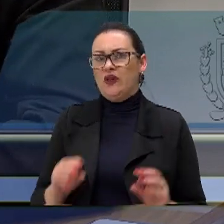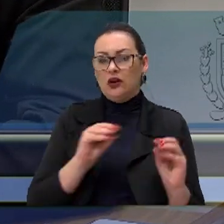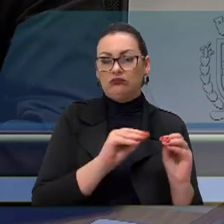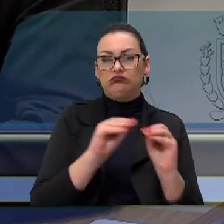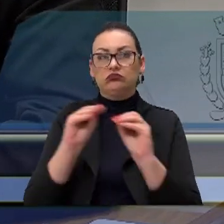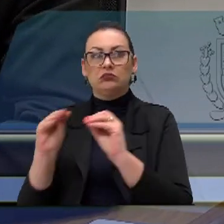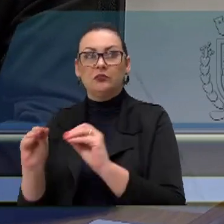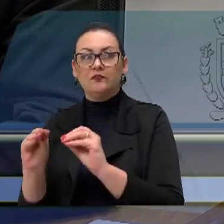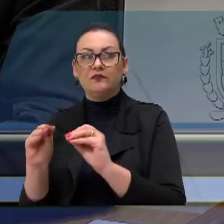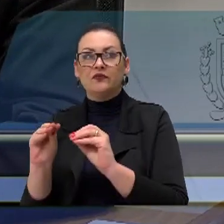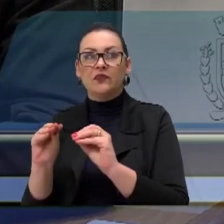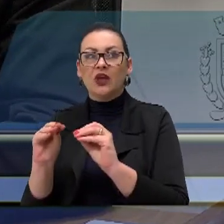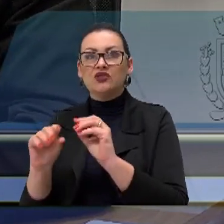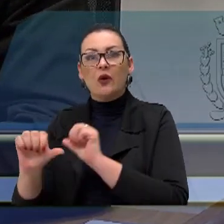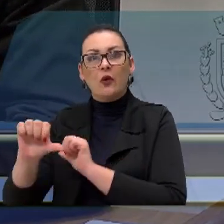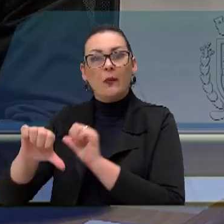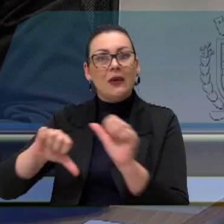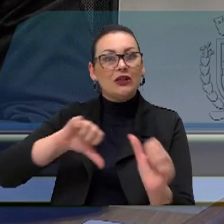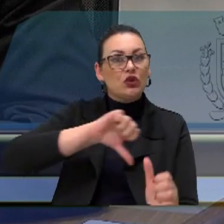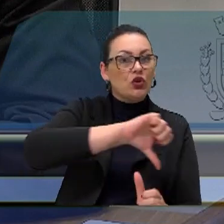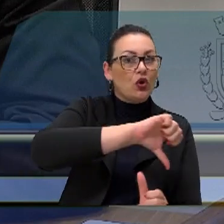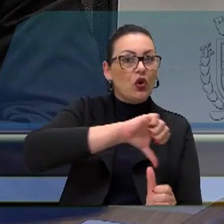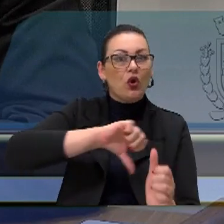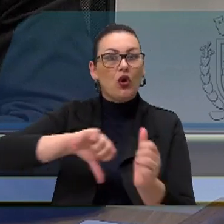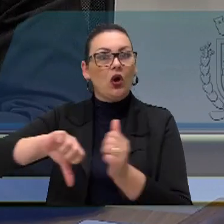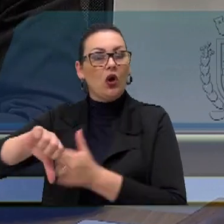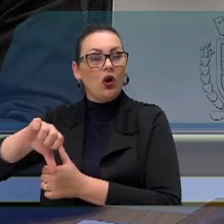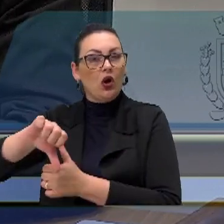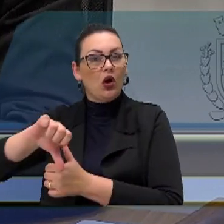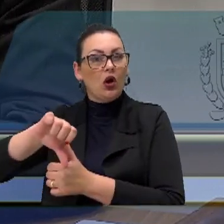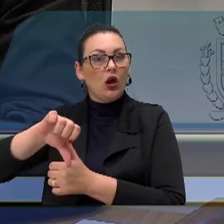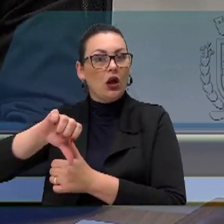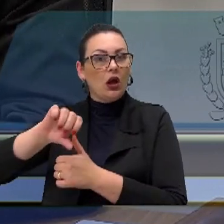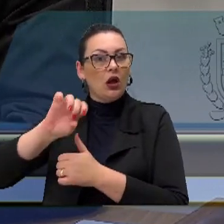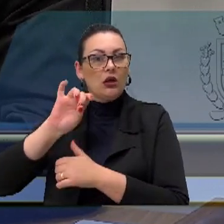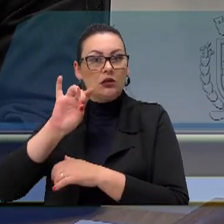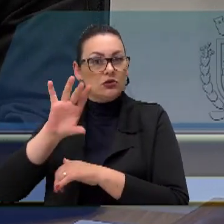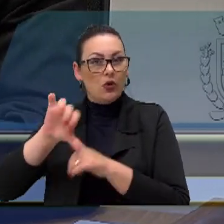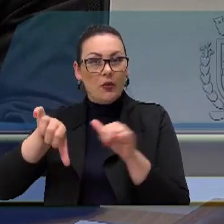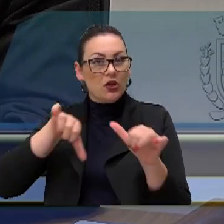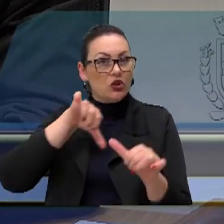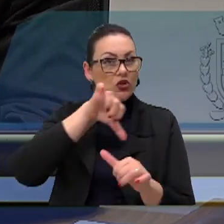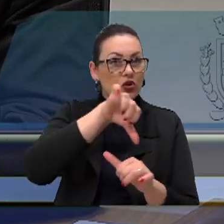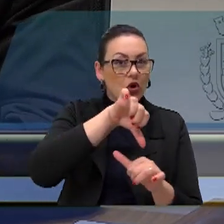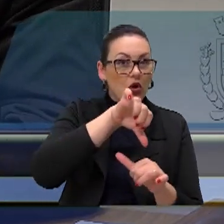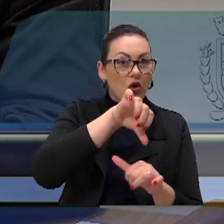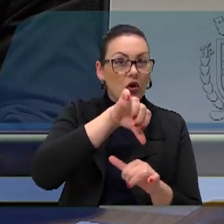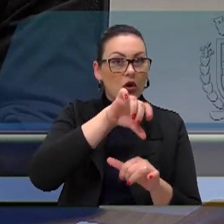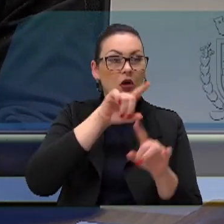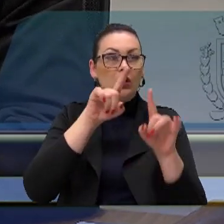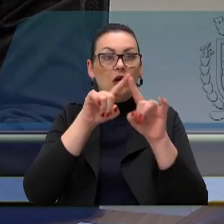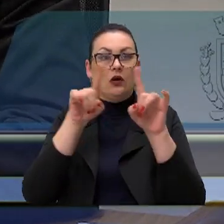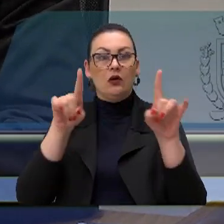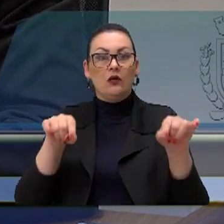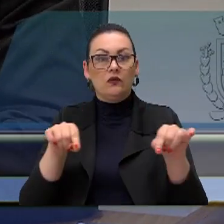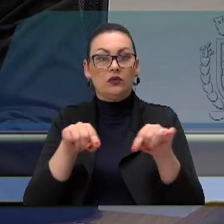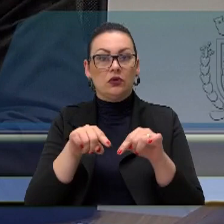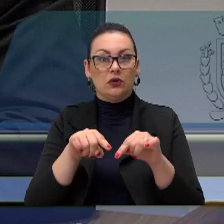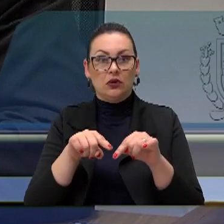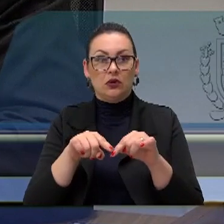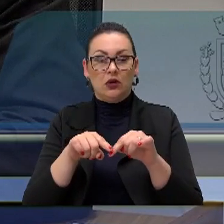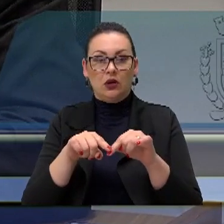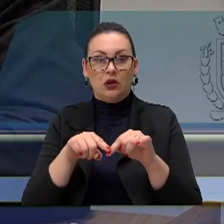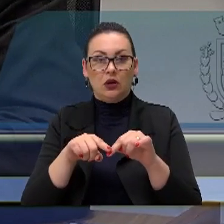verdade, o projeto trata de uma permuta, só para esclarecer a comunidade, que é uma permuta de servidores, onde cada município paga